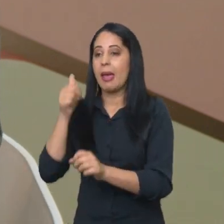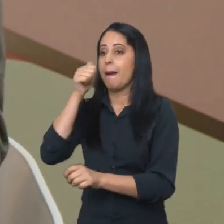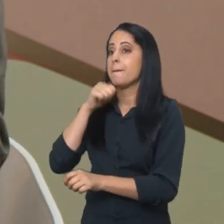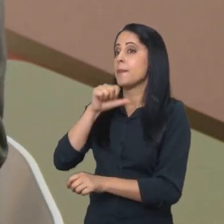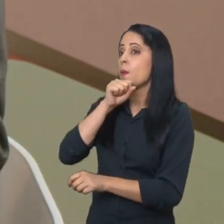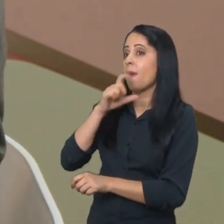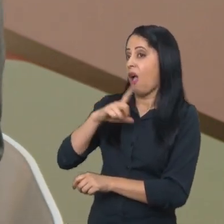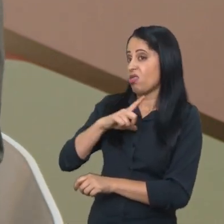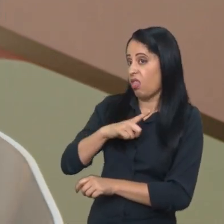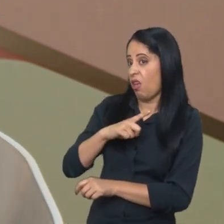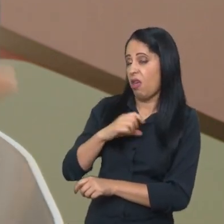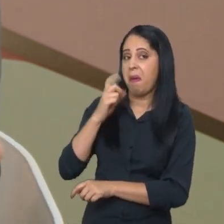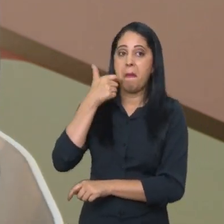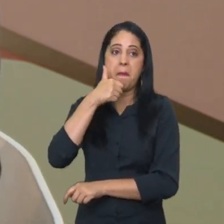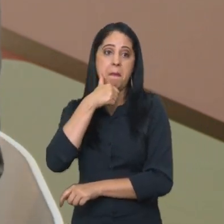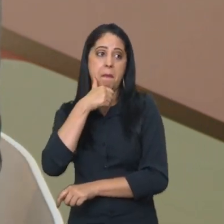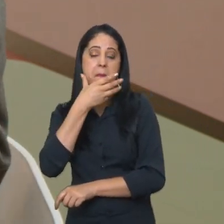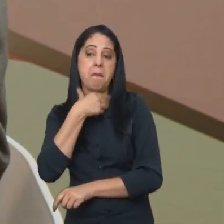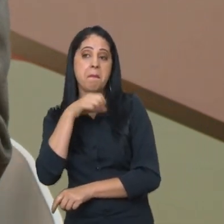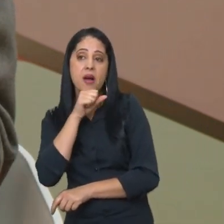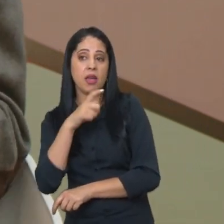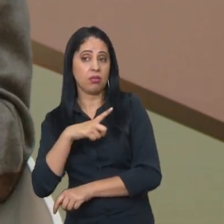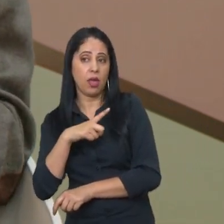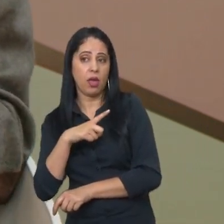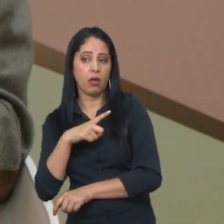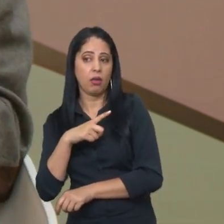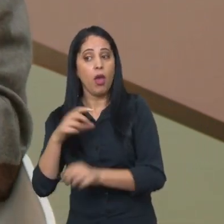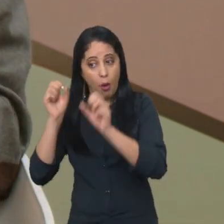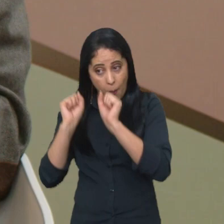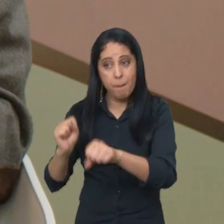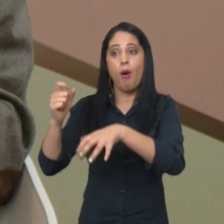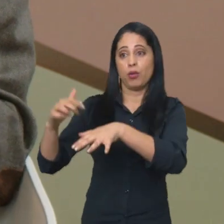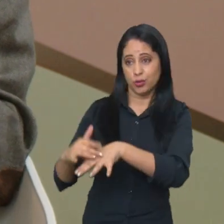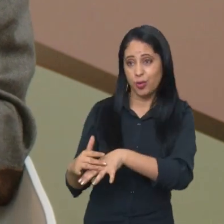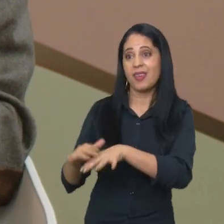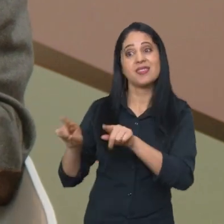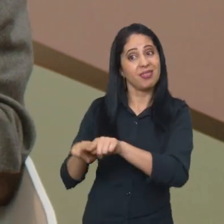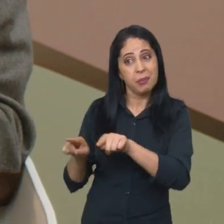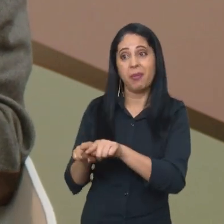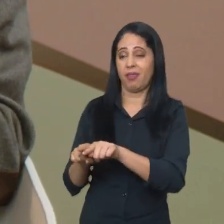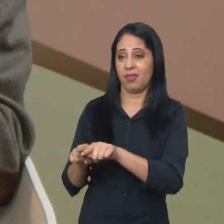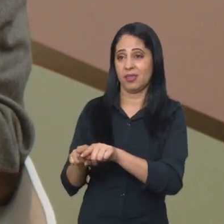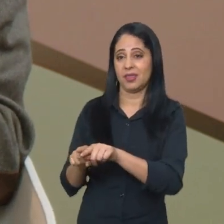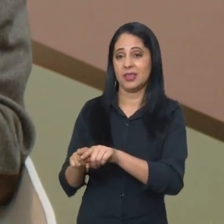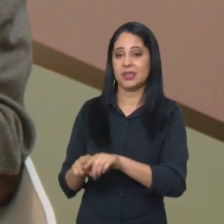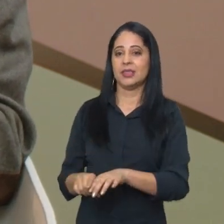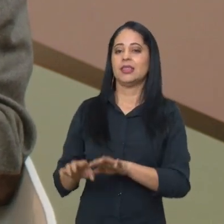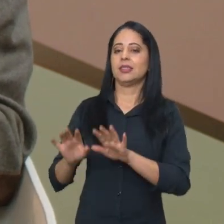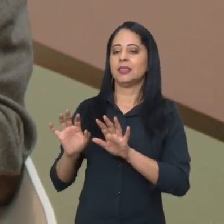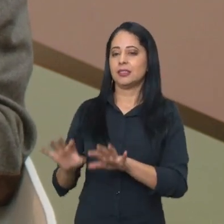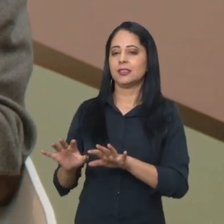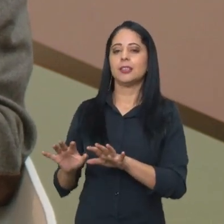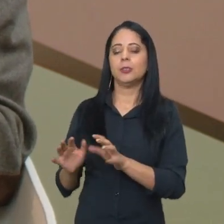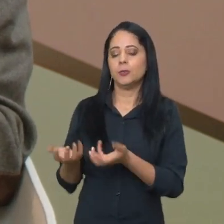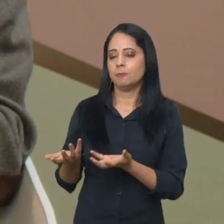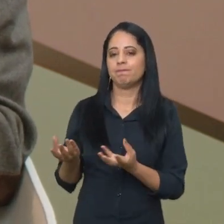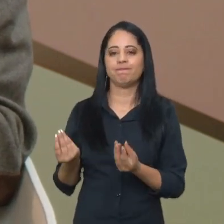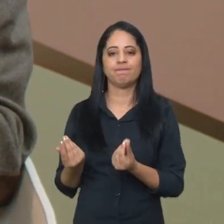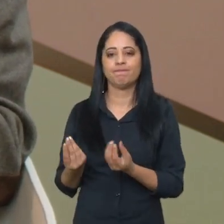tem ou não tem, a minha mãe tem ou não tem, eu posso ter essa doença. Então, conviver com pessoas com demência é